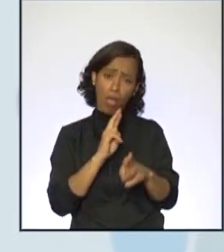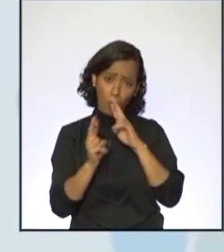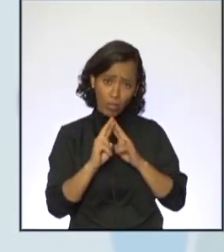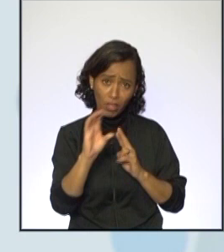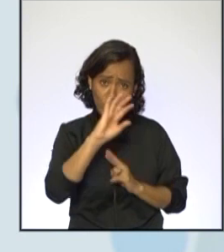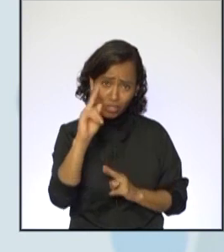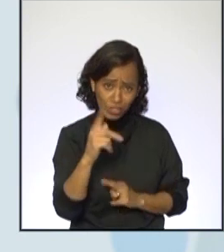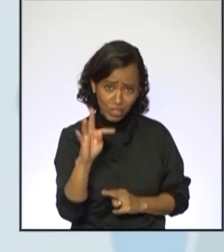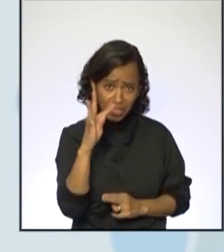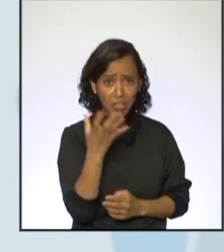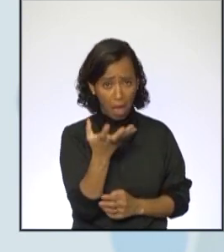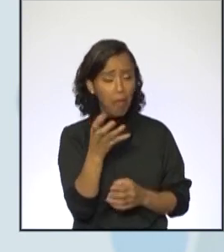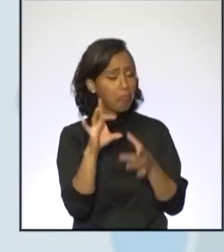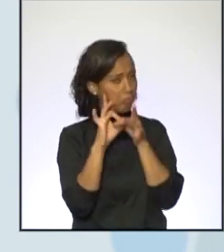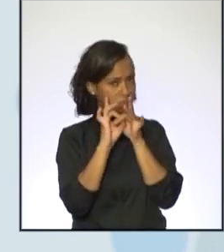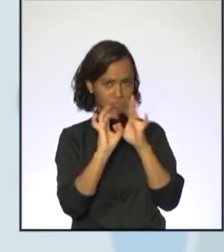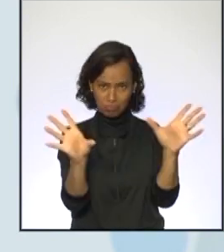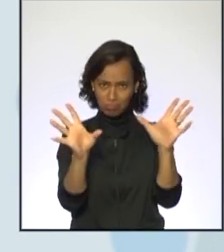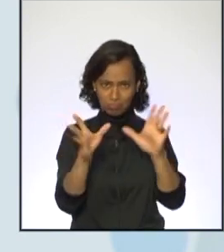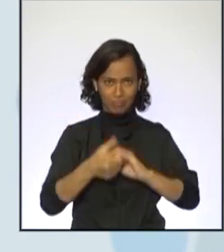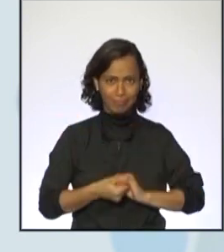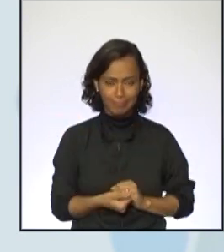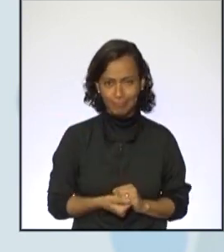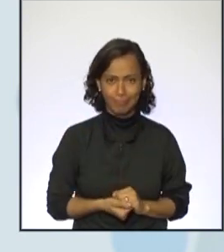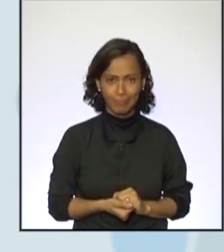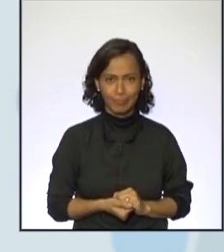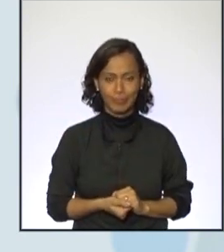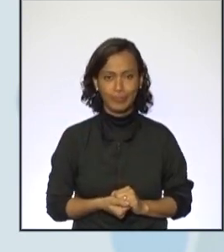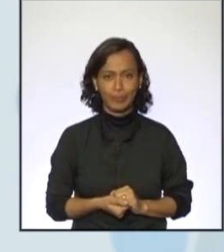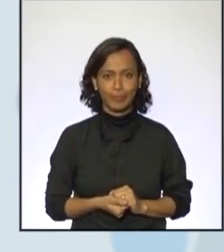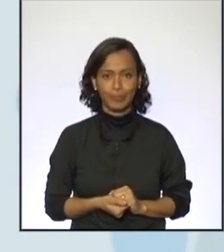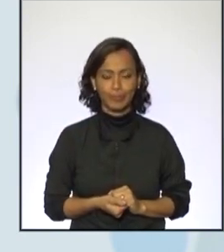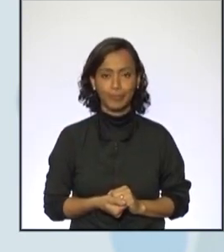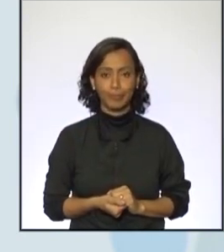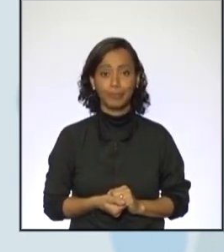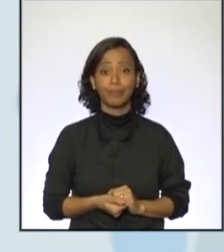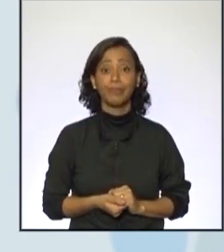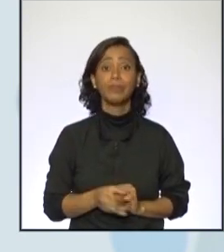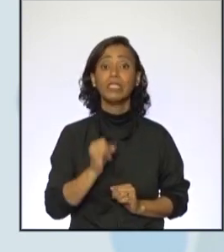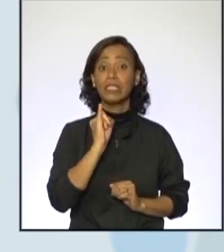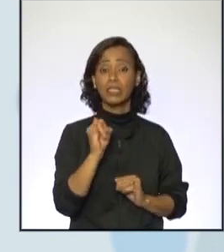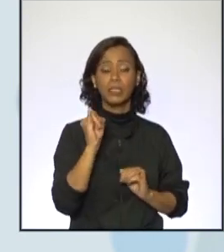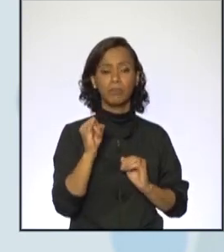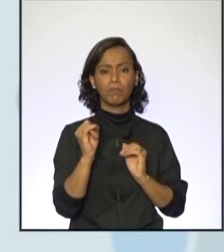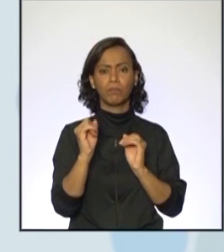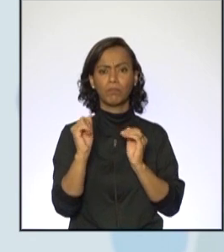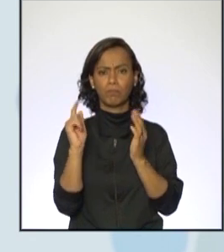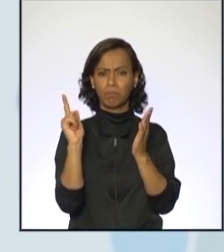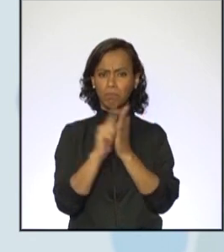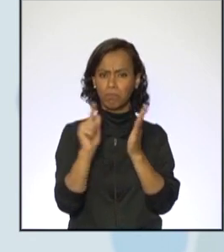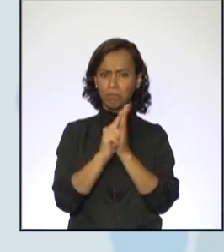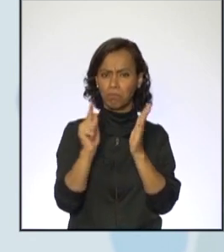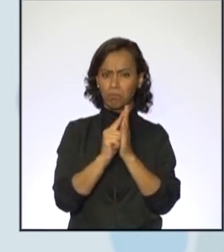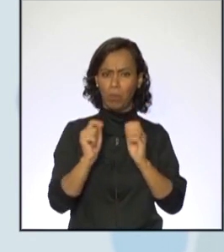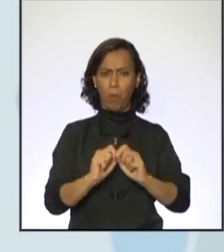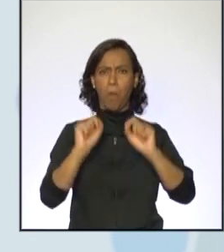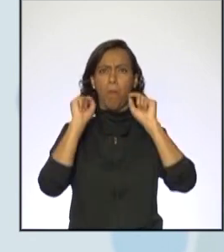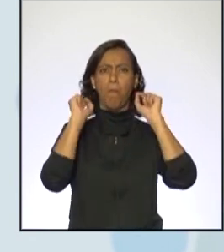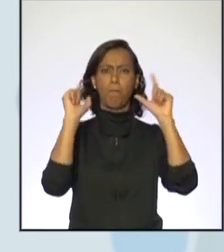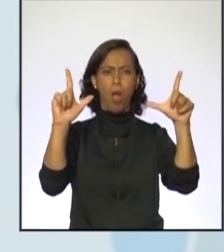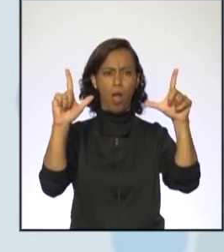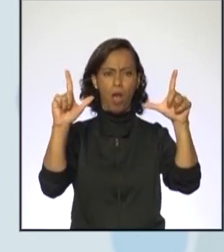chat, ótimo. Então, vamos lá. Se o cartaz abaixo estivesse exposto no trem, a história seria a